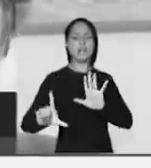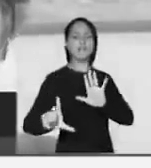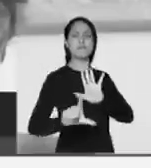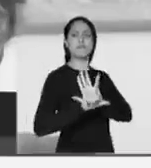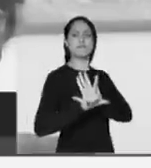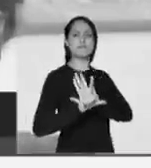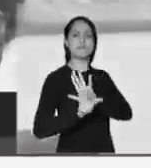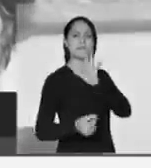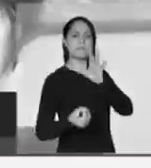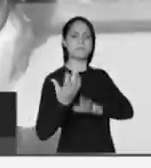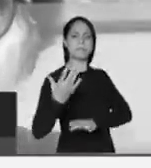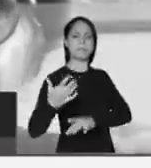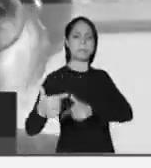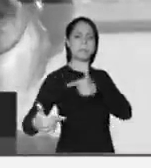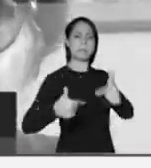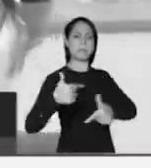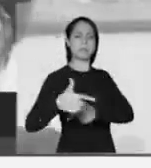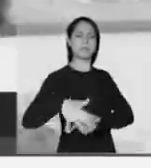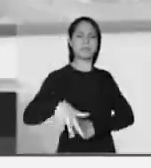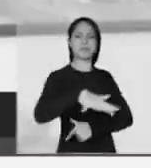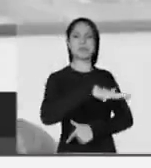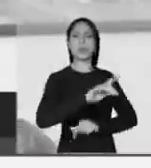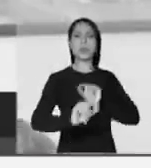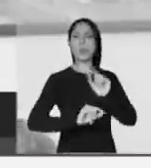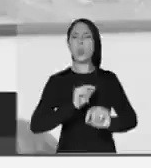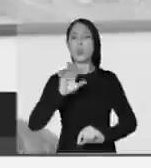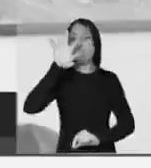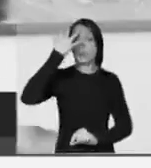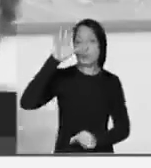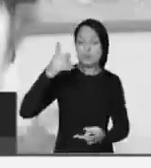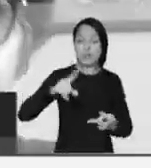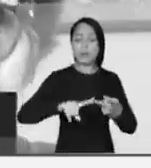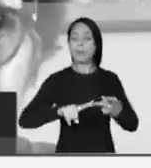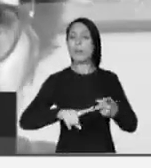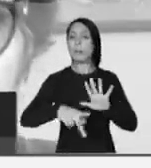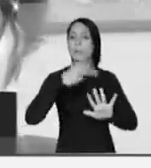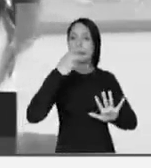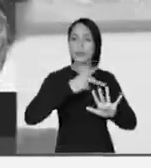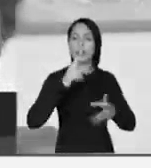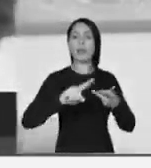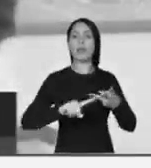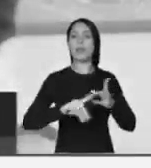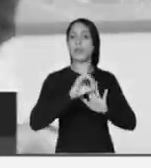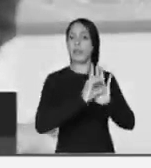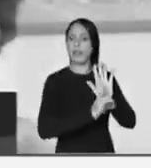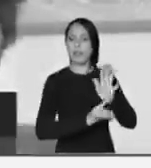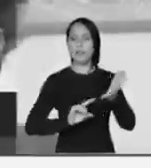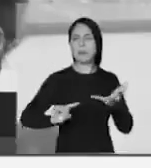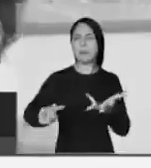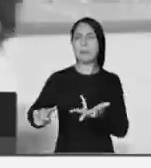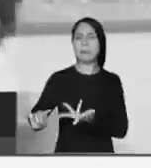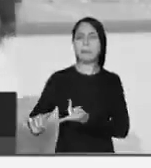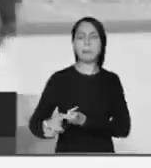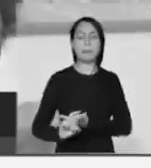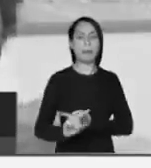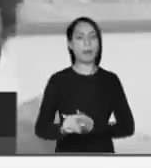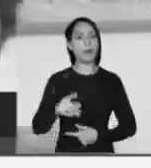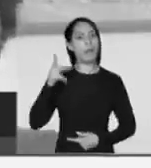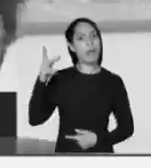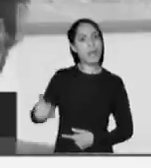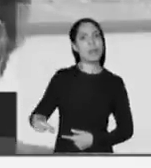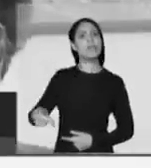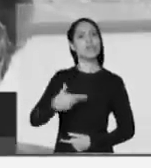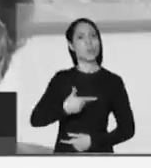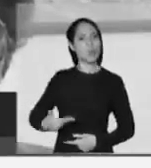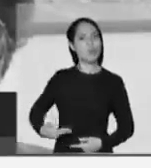função do poder legislativo através de resoluções, de portarias, de decretos. O governo que está açoitando